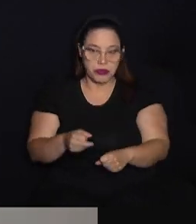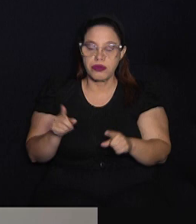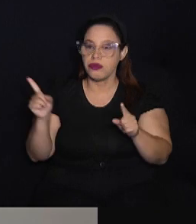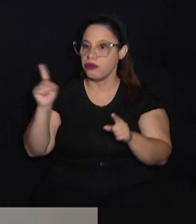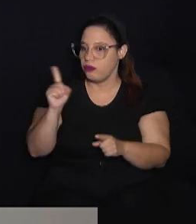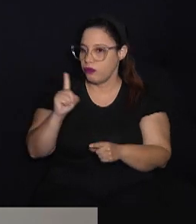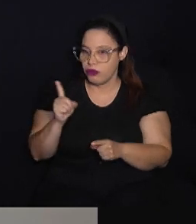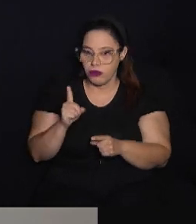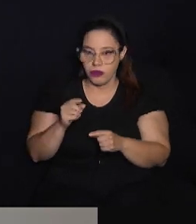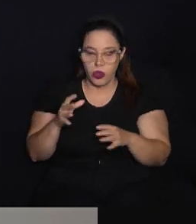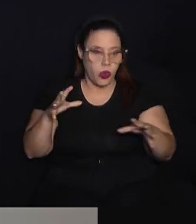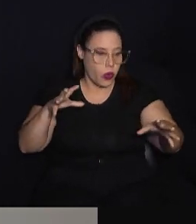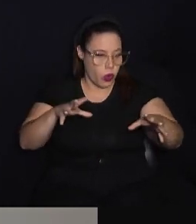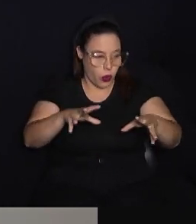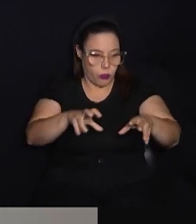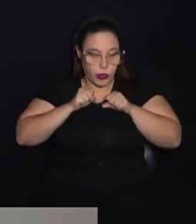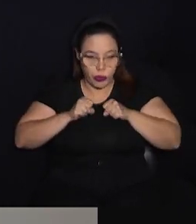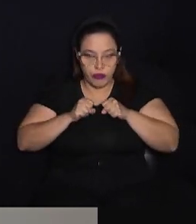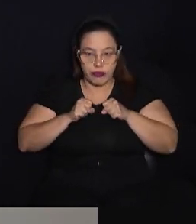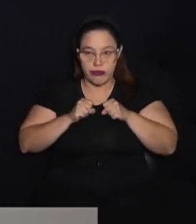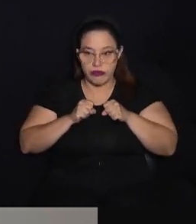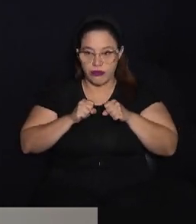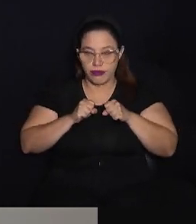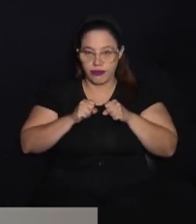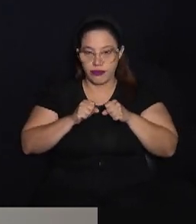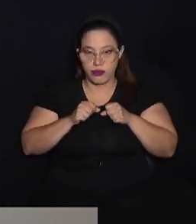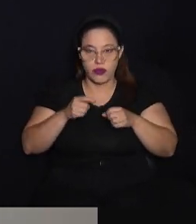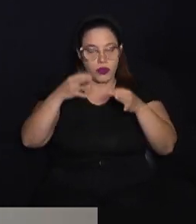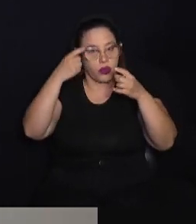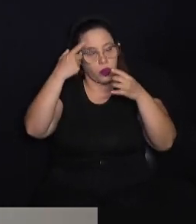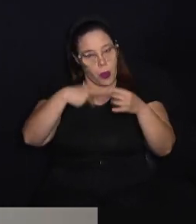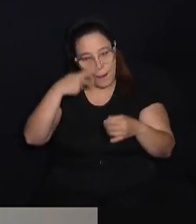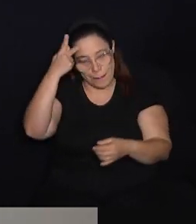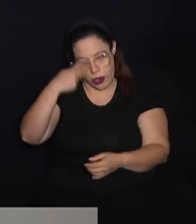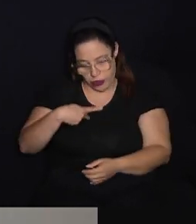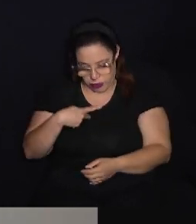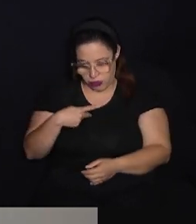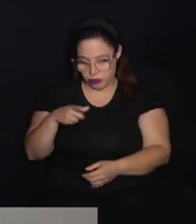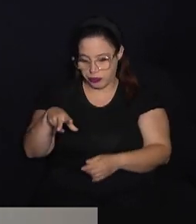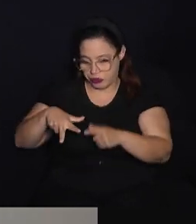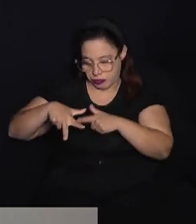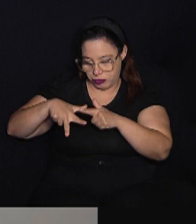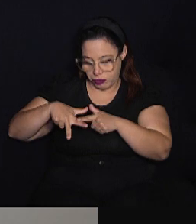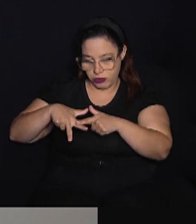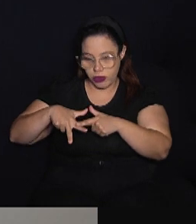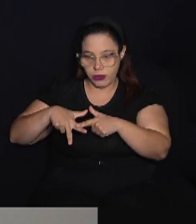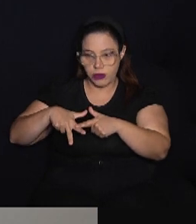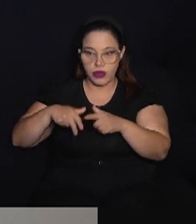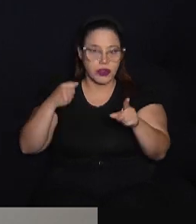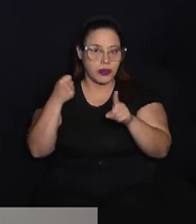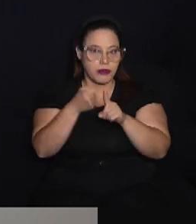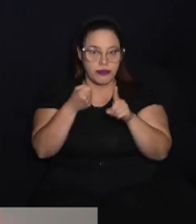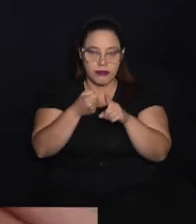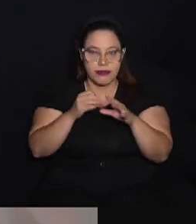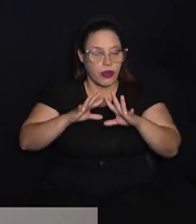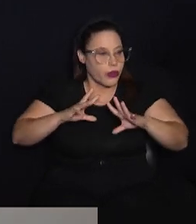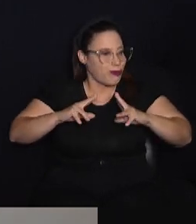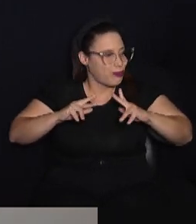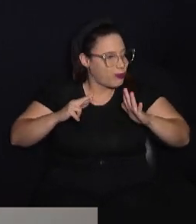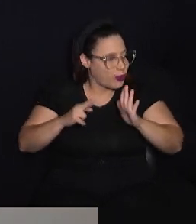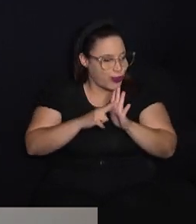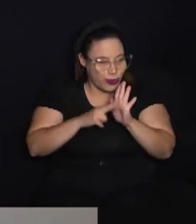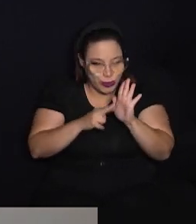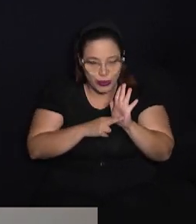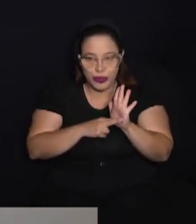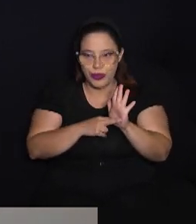nenhuma forma de contágio. É autoimune, é do próprio paciente. O corpo dele agride de forma desregrada